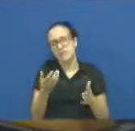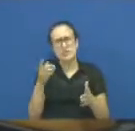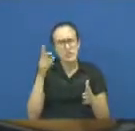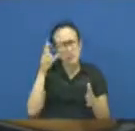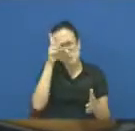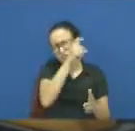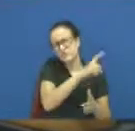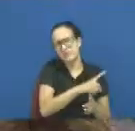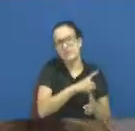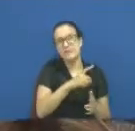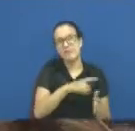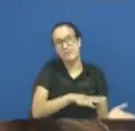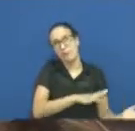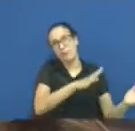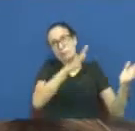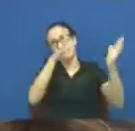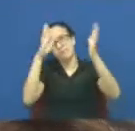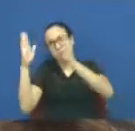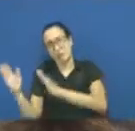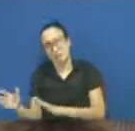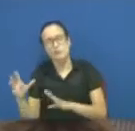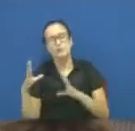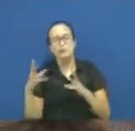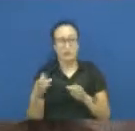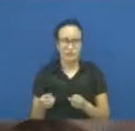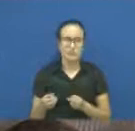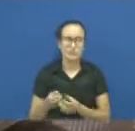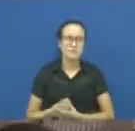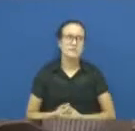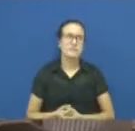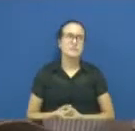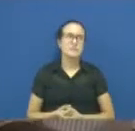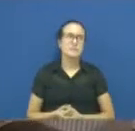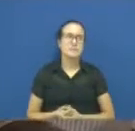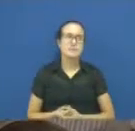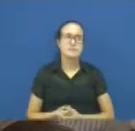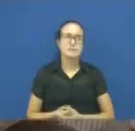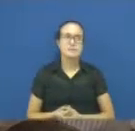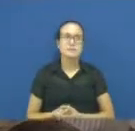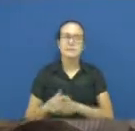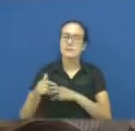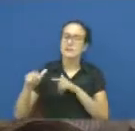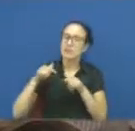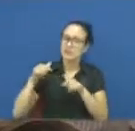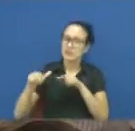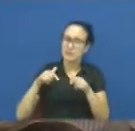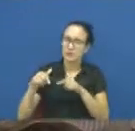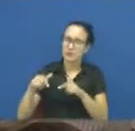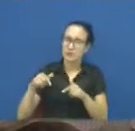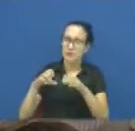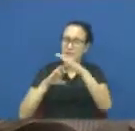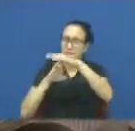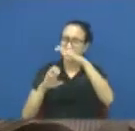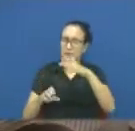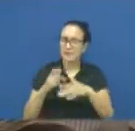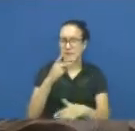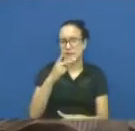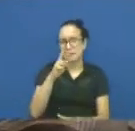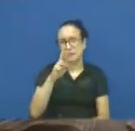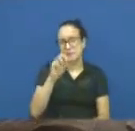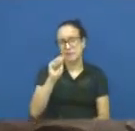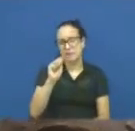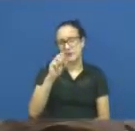de dedicação como teve o seu Acácio. Então, trabalhou na empresa Prada, mudou-se para o Jardim Morro Azul em